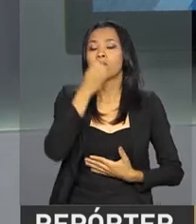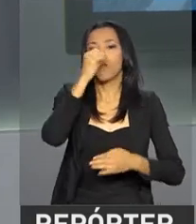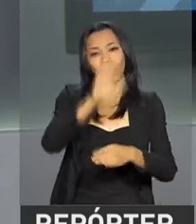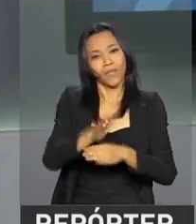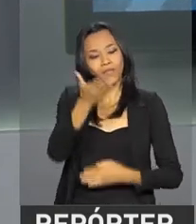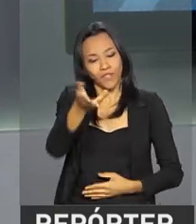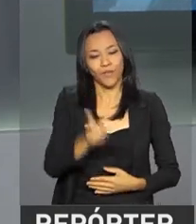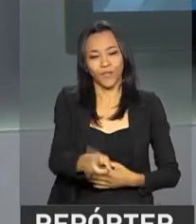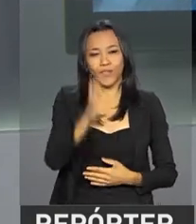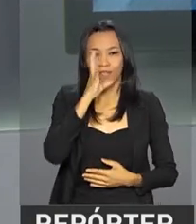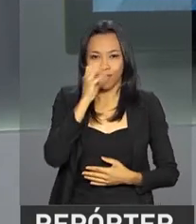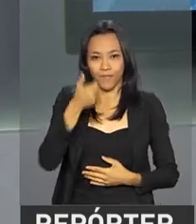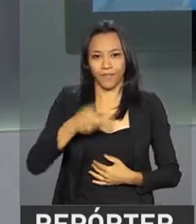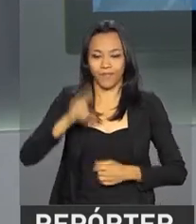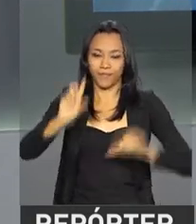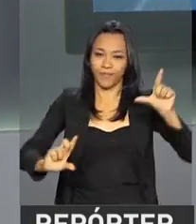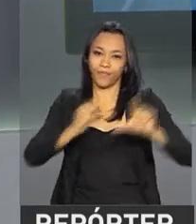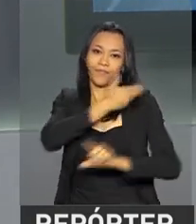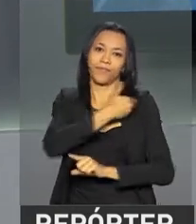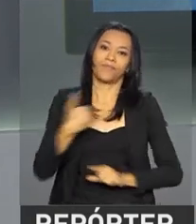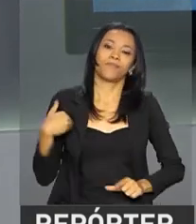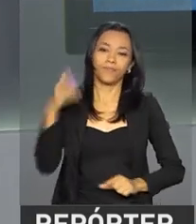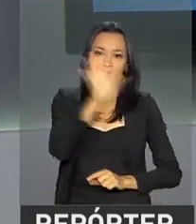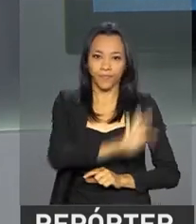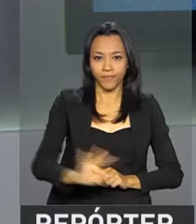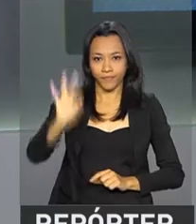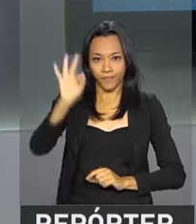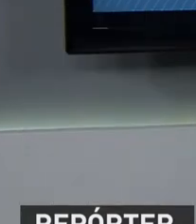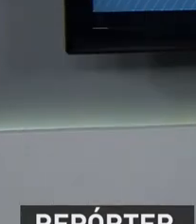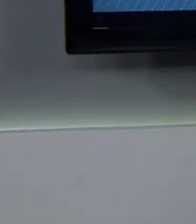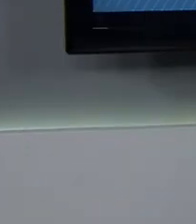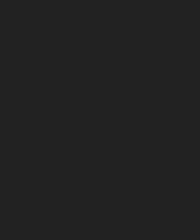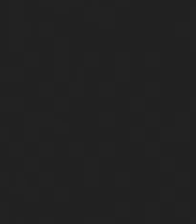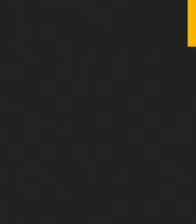tarde pra você e continue na nbr a tv do governo federal